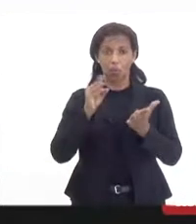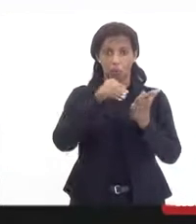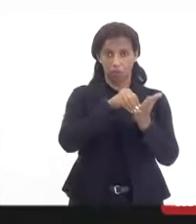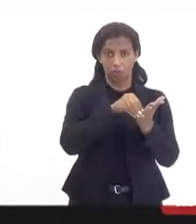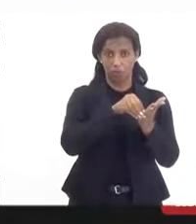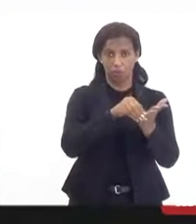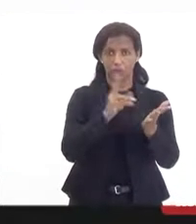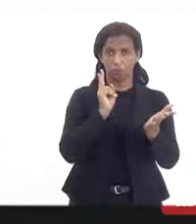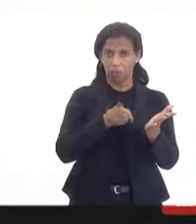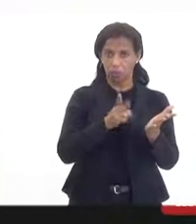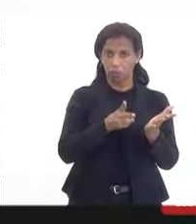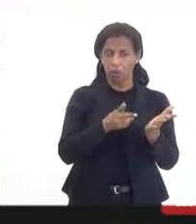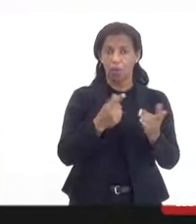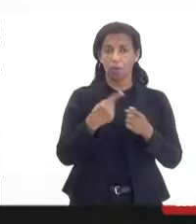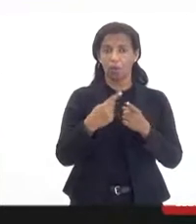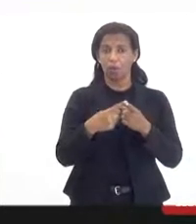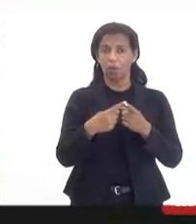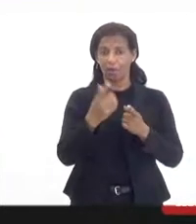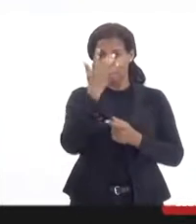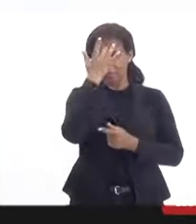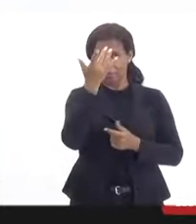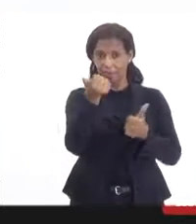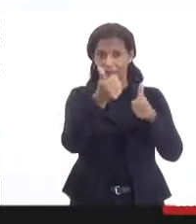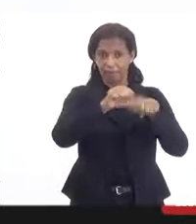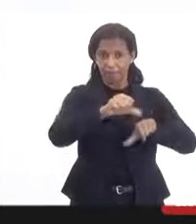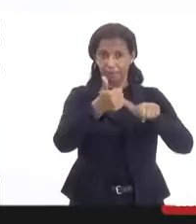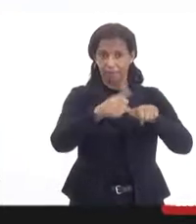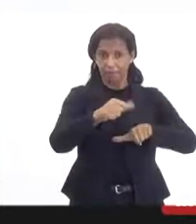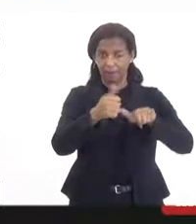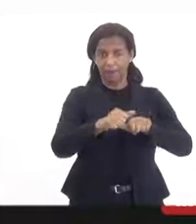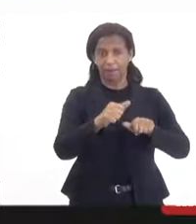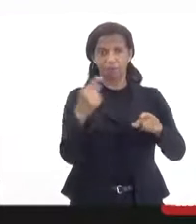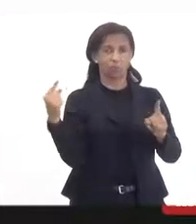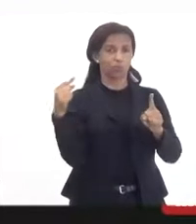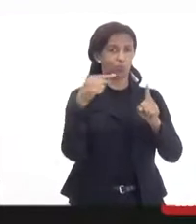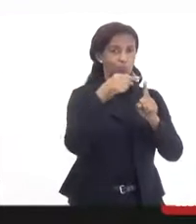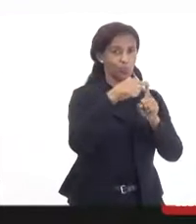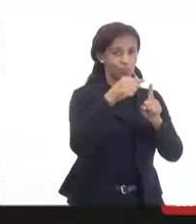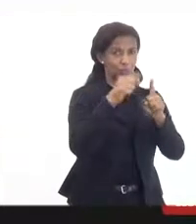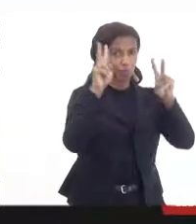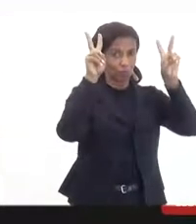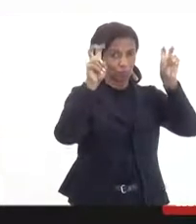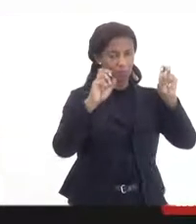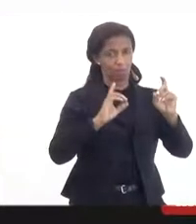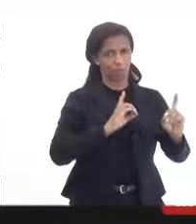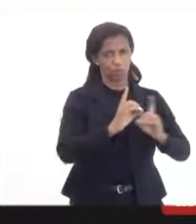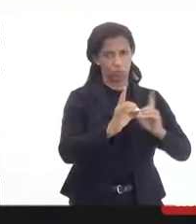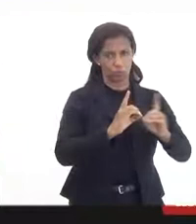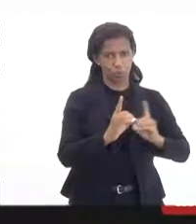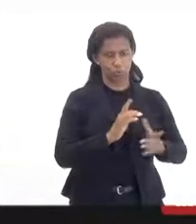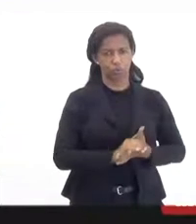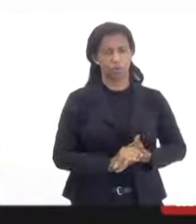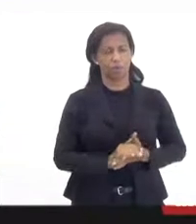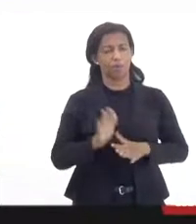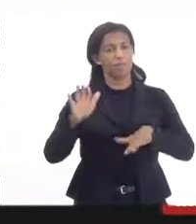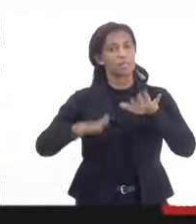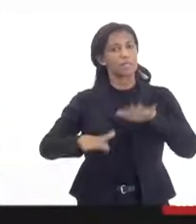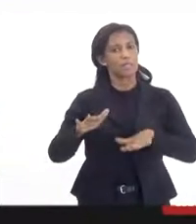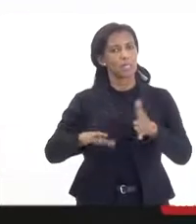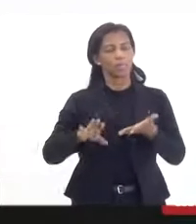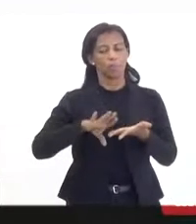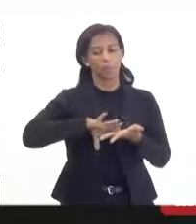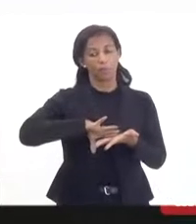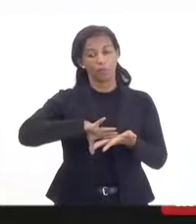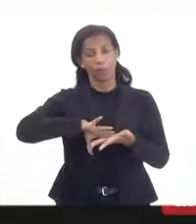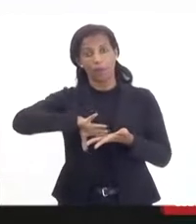porque elas facilitam a análise do objeto, da tese discutida. Então eu mantive, seja porque elas foram extintas, porque